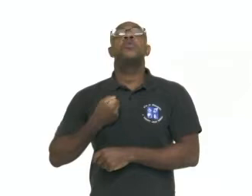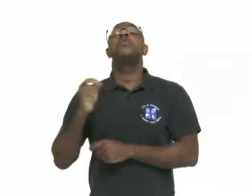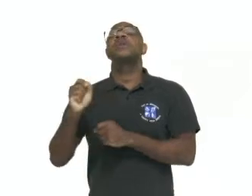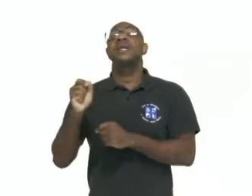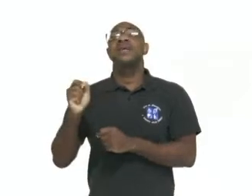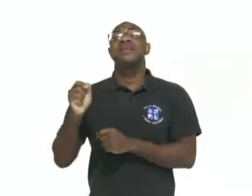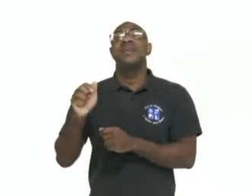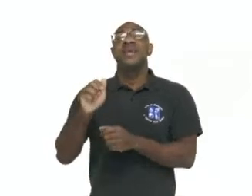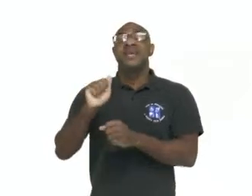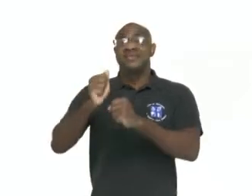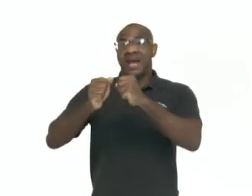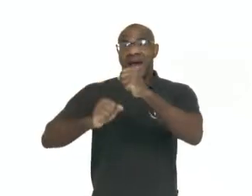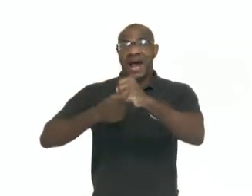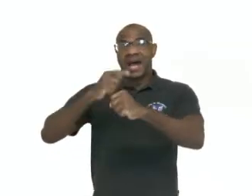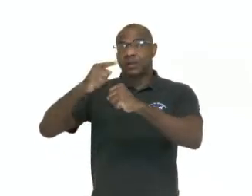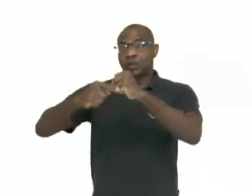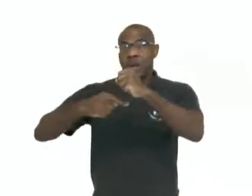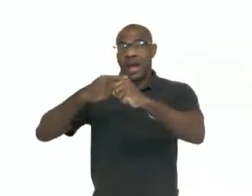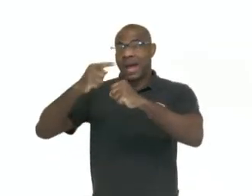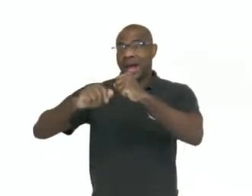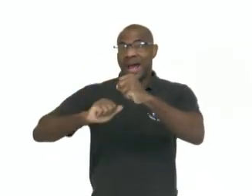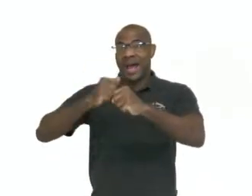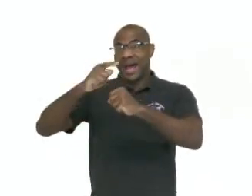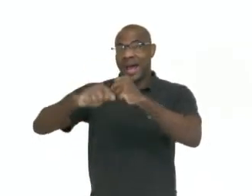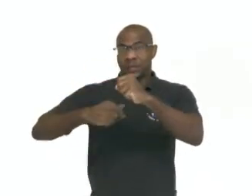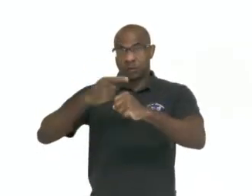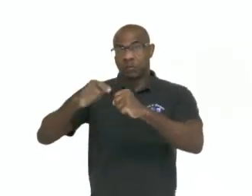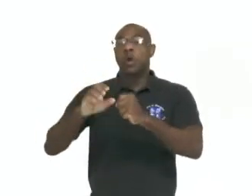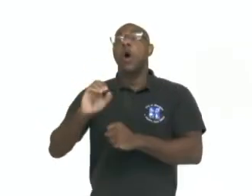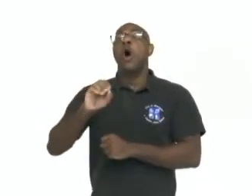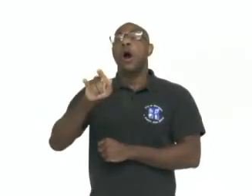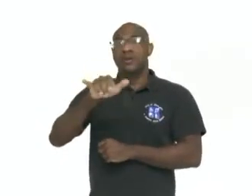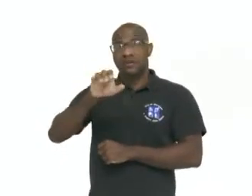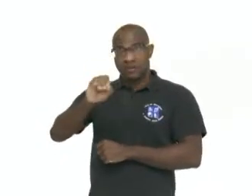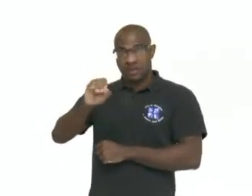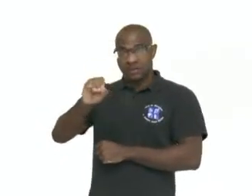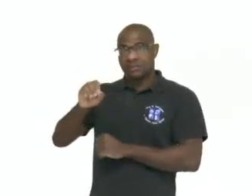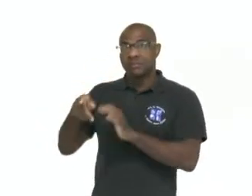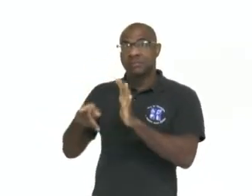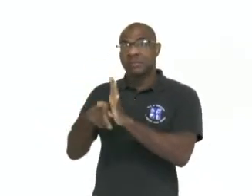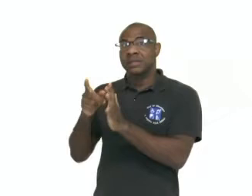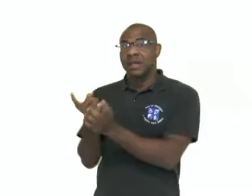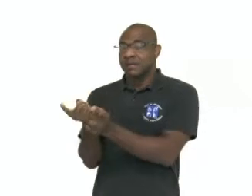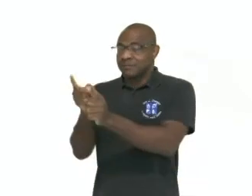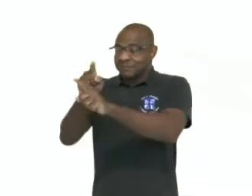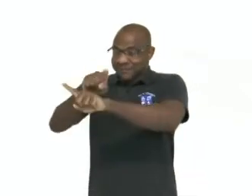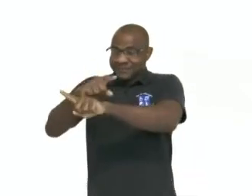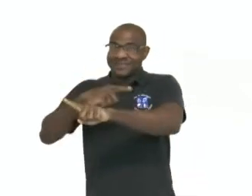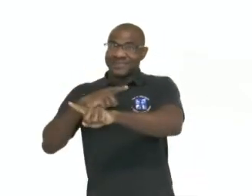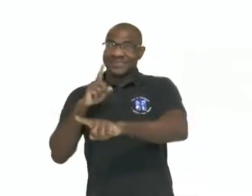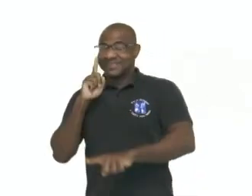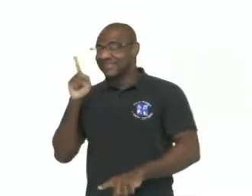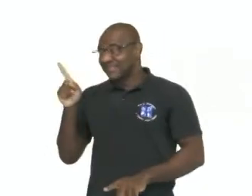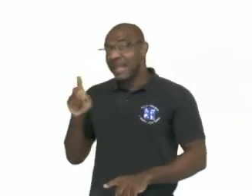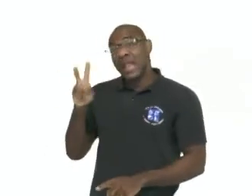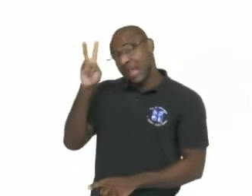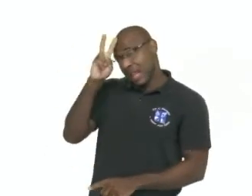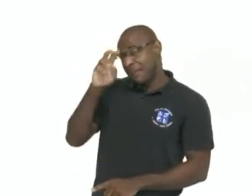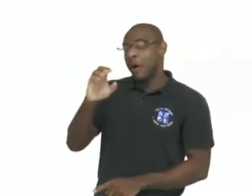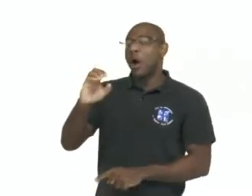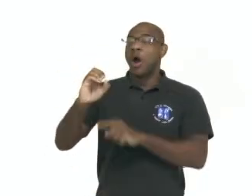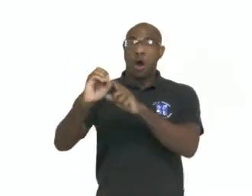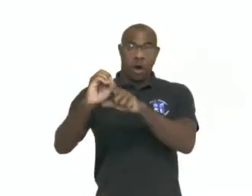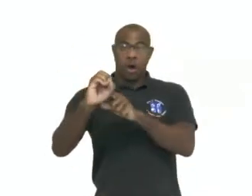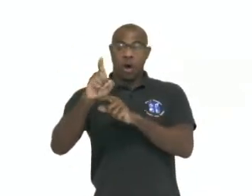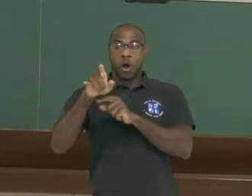e o X é o número de átomos do oxigênio. Então, note que tem uma inversão de posições aqui. Lembre que um óxido é